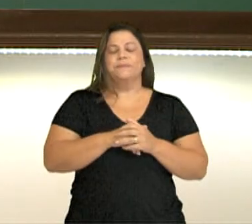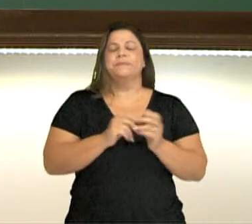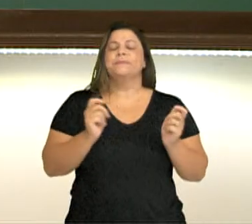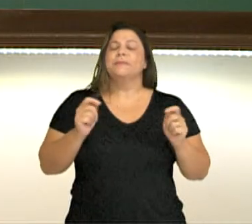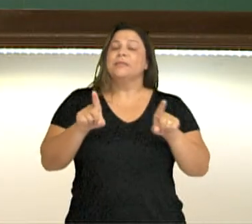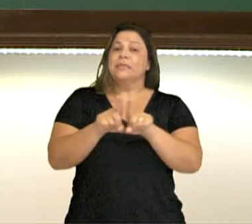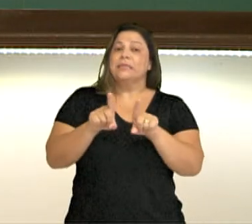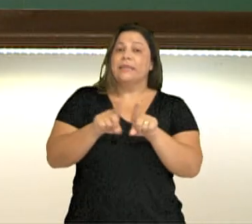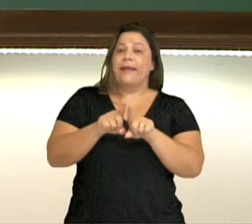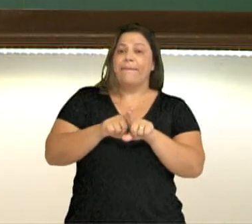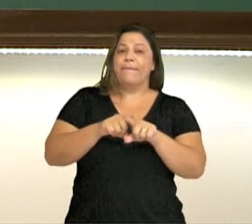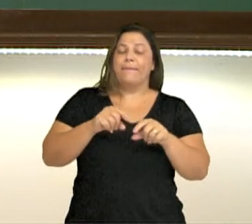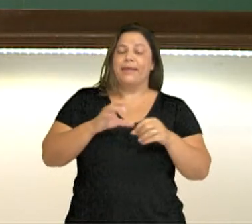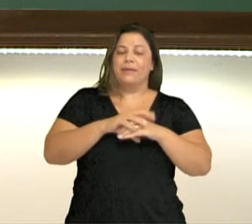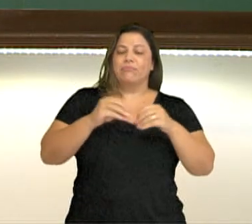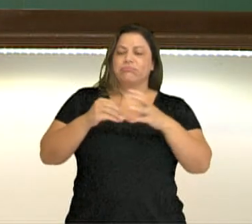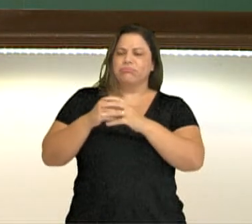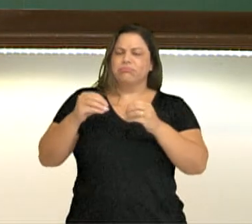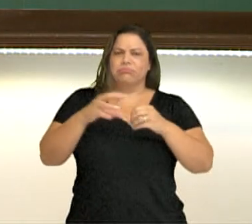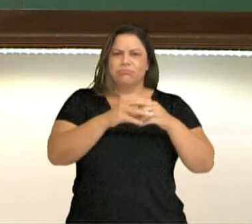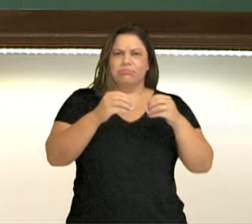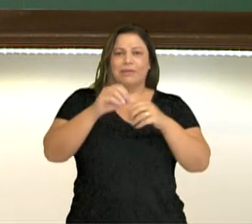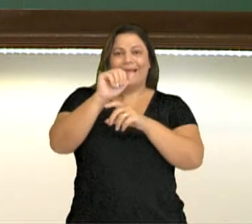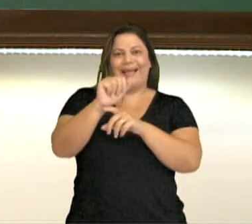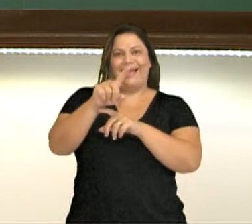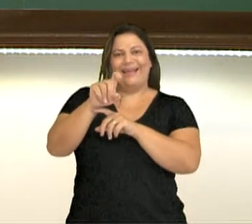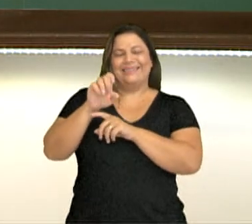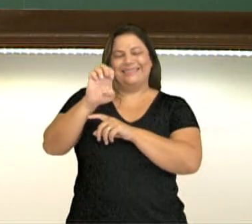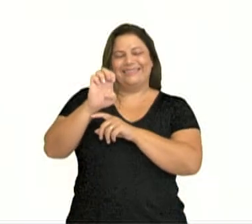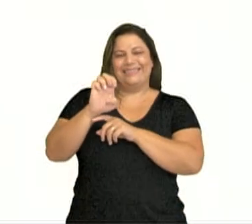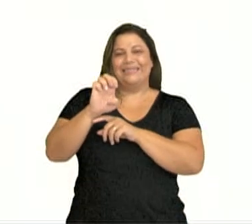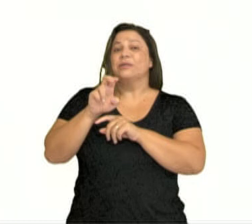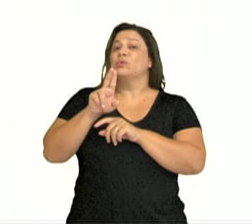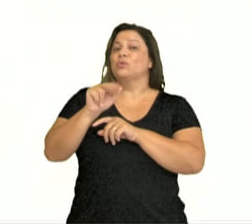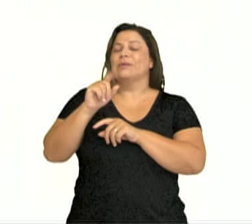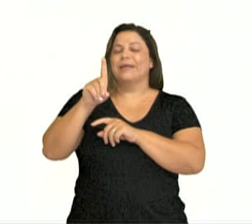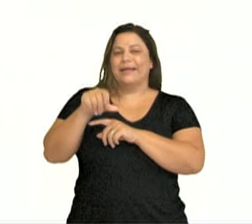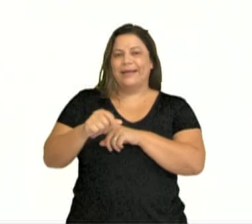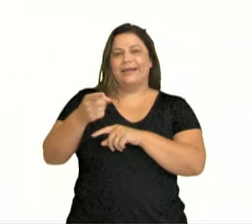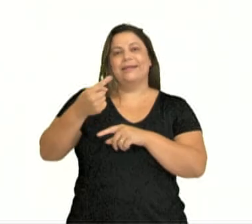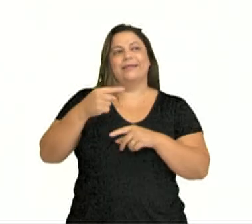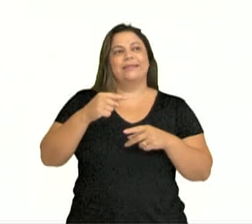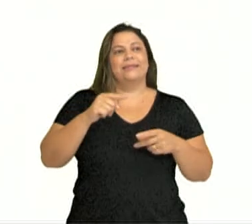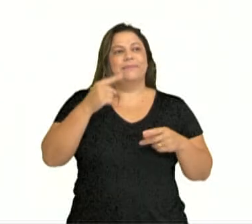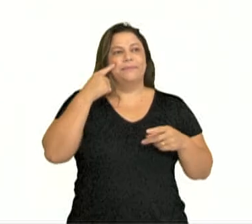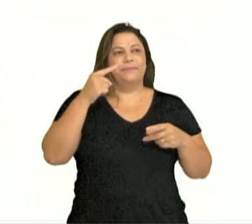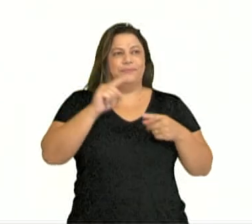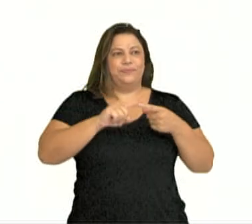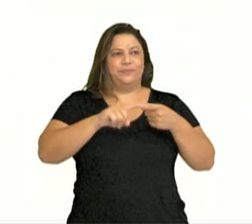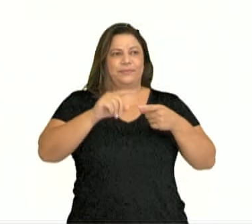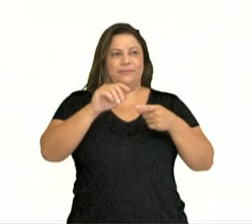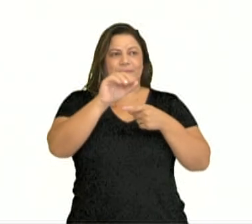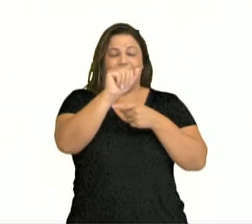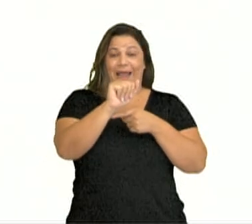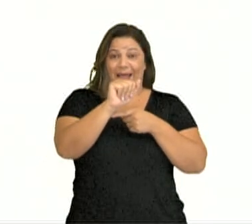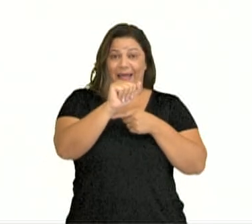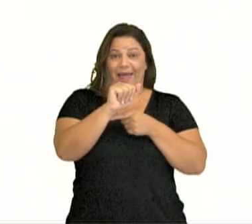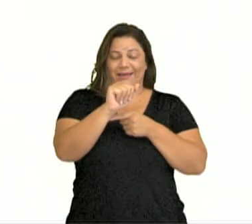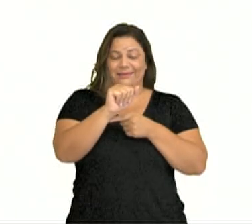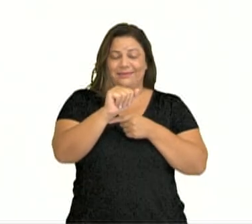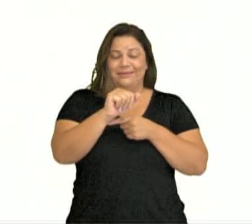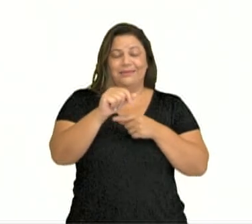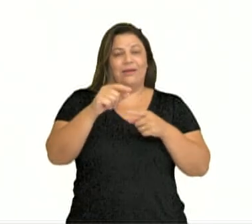de reprodução chamado de assexuada ou também assexuada. A reprodução assexuada acontece